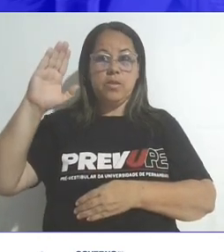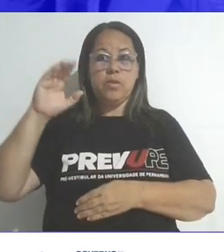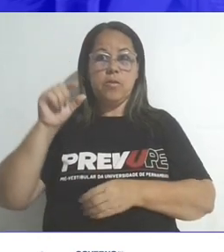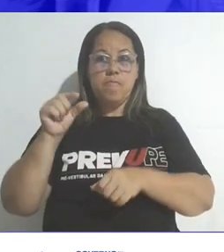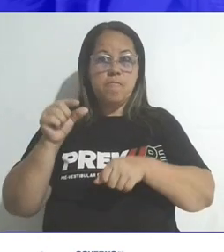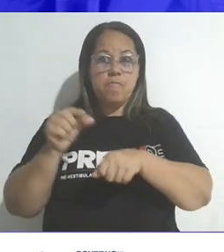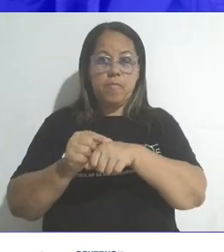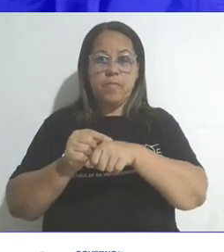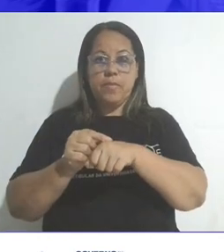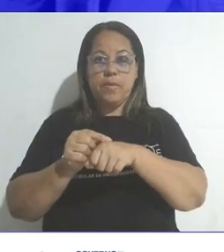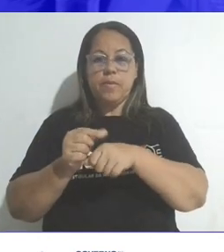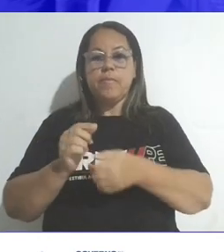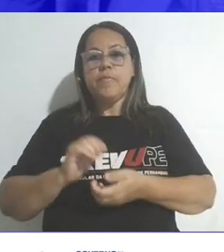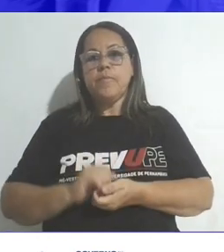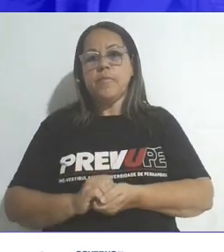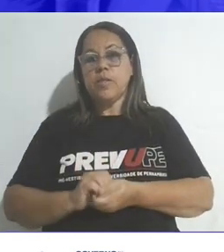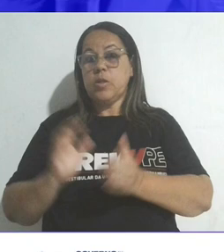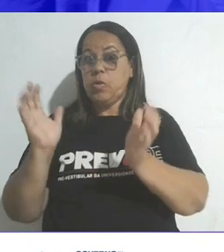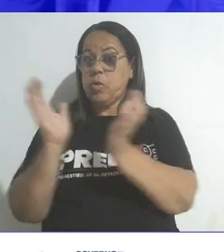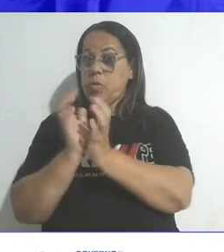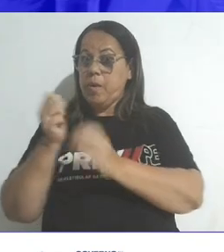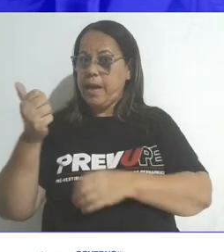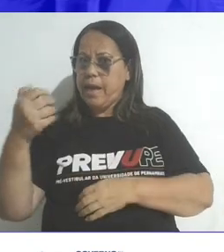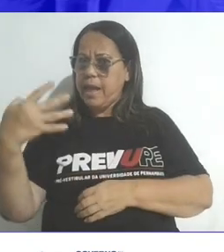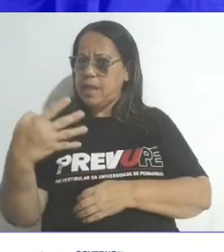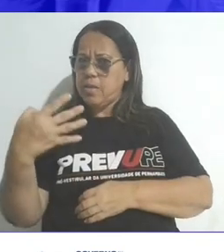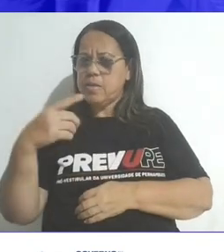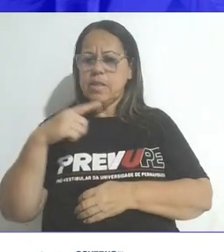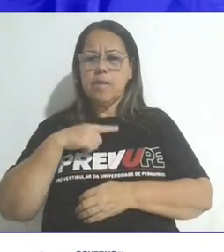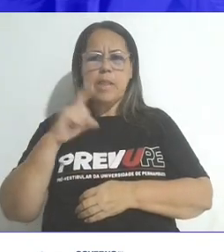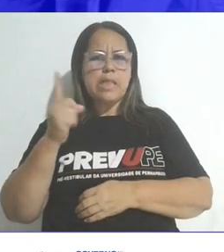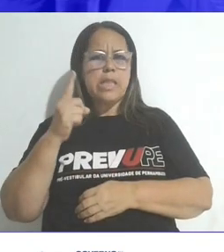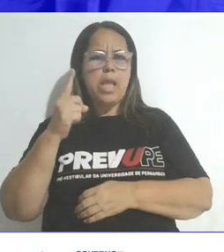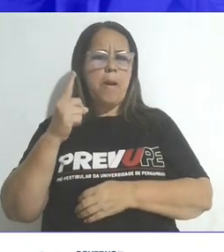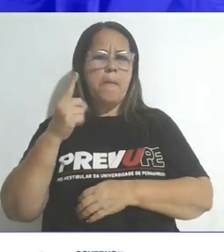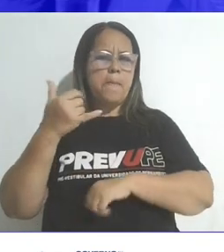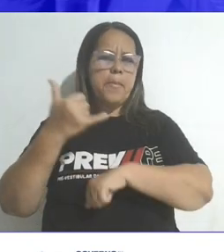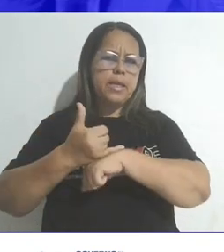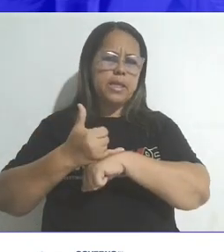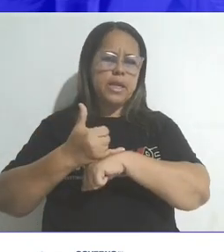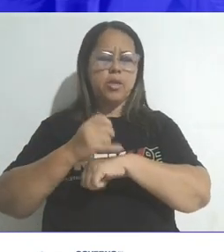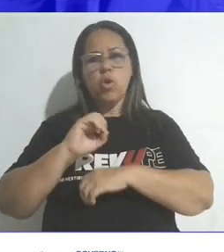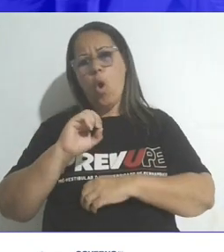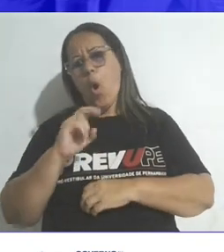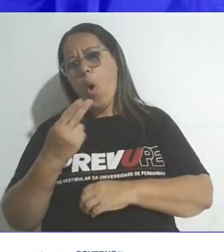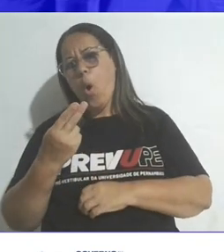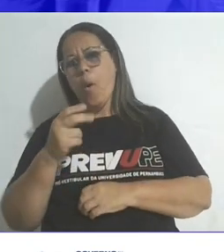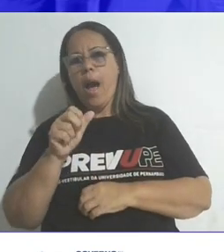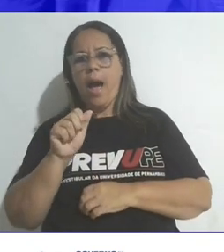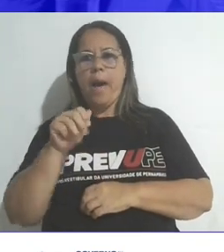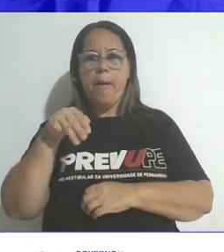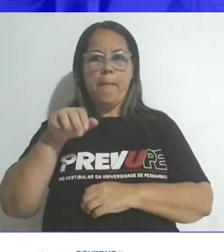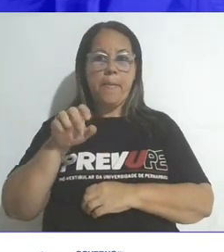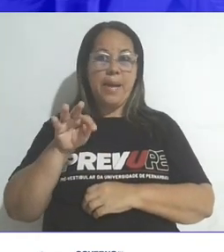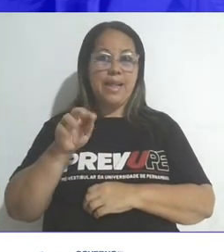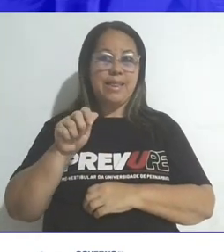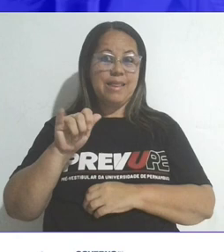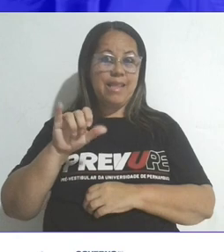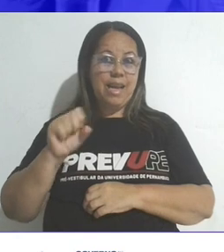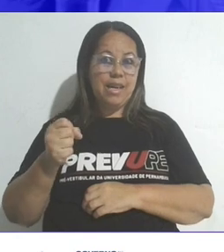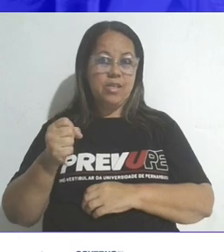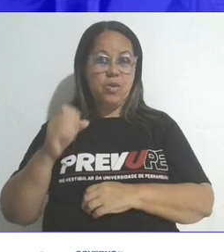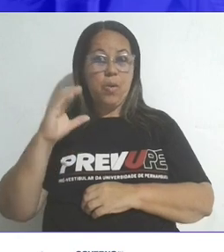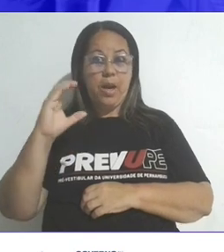microchips. No grupo 14, nós já vemos os não metais, ou também chamados de ametais, como o carbono e